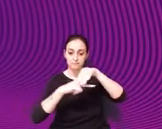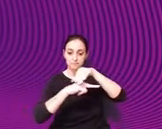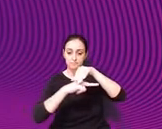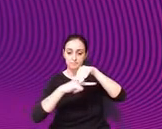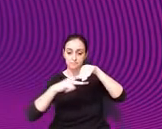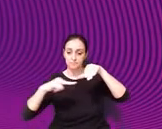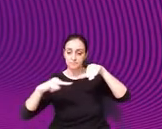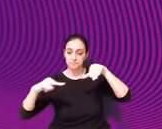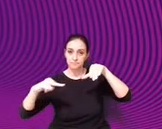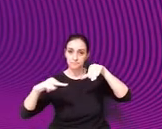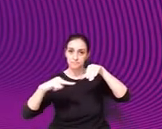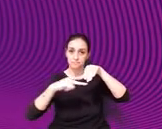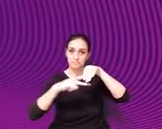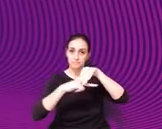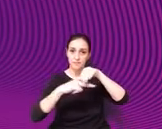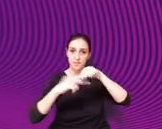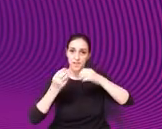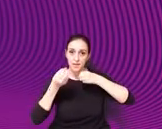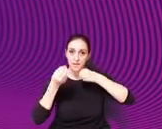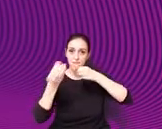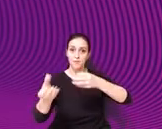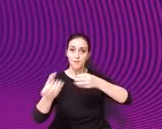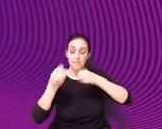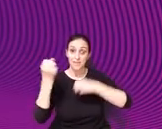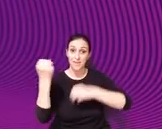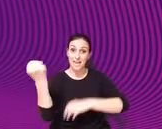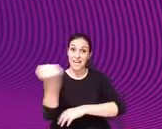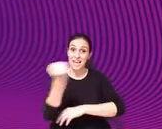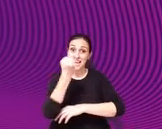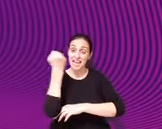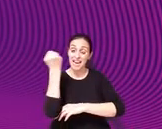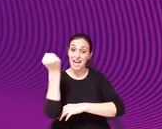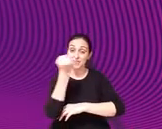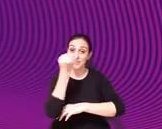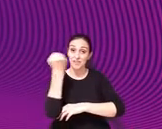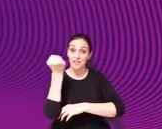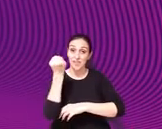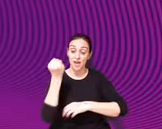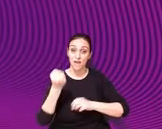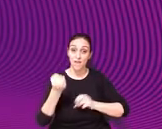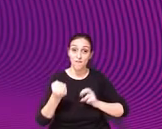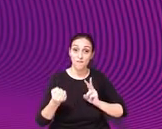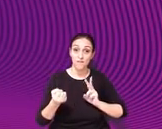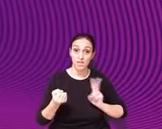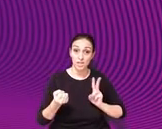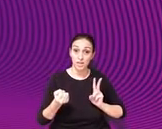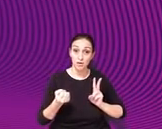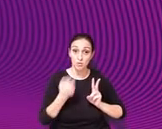traz uma informação de grave disfunção ventricular, de um ventrículo remodelado,